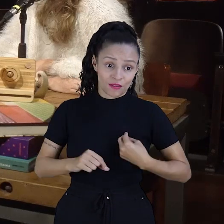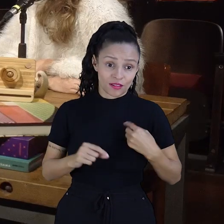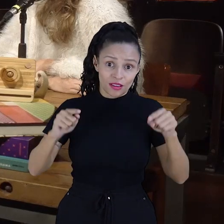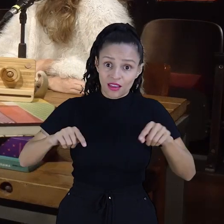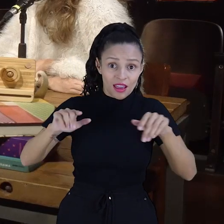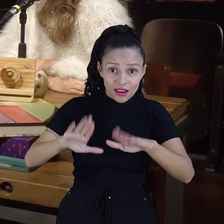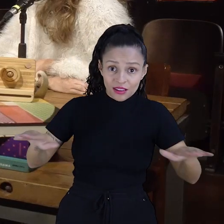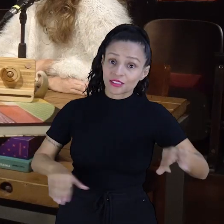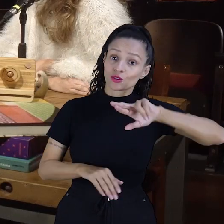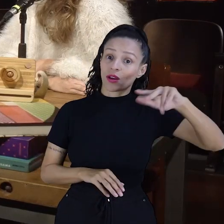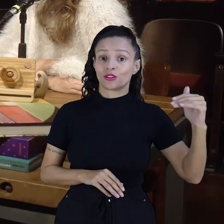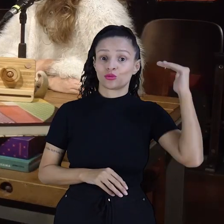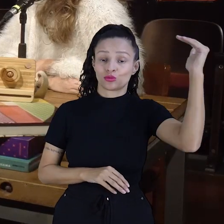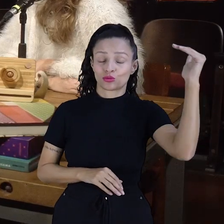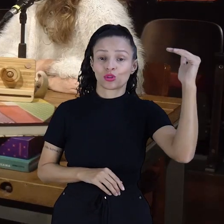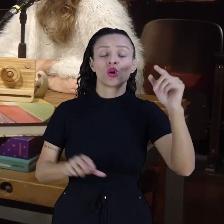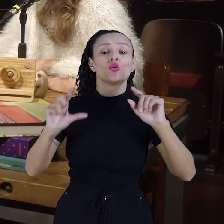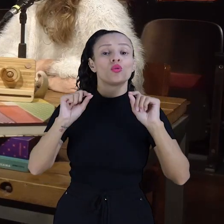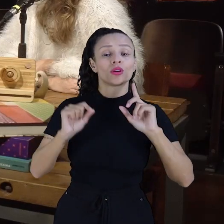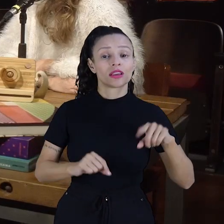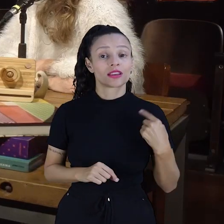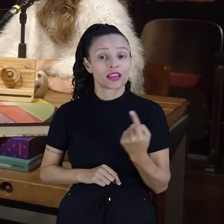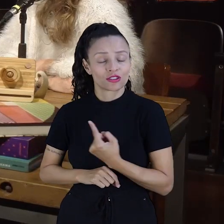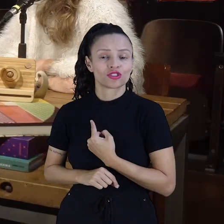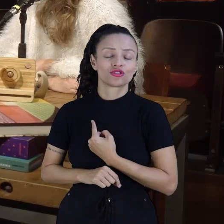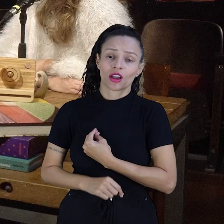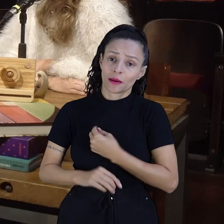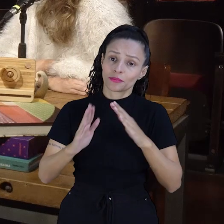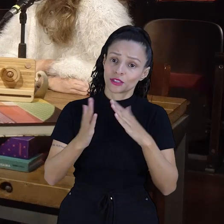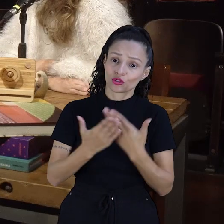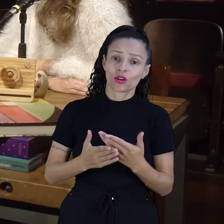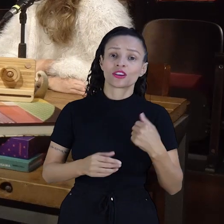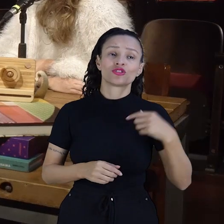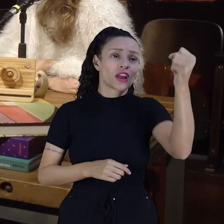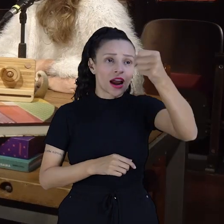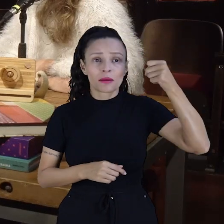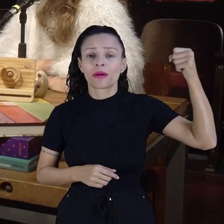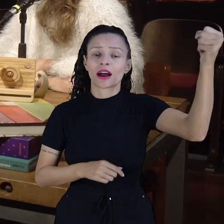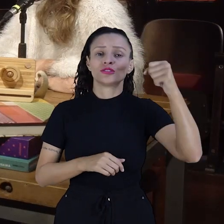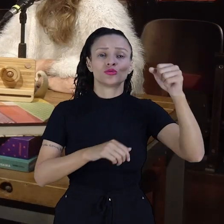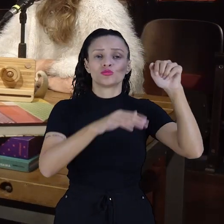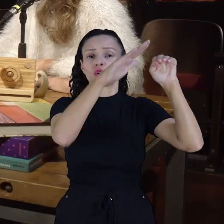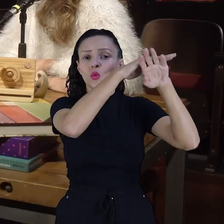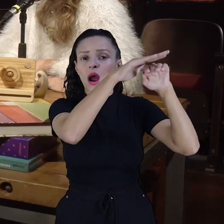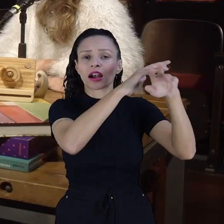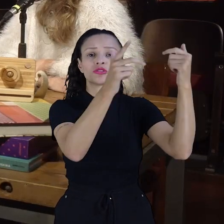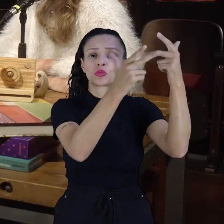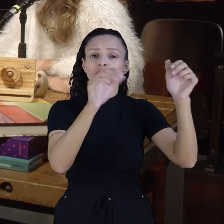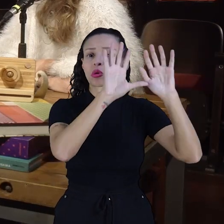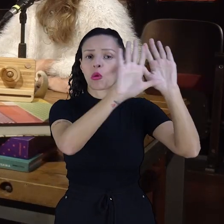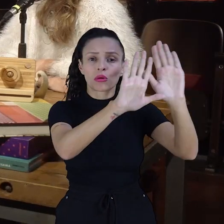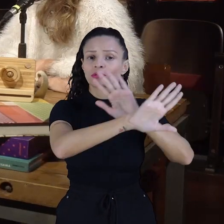são as crianças, não são os adultos. O que a gente, Ana, habita na escola? A gente habita um armário, onde a gente guarda lá uma meia dúzia